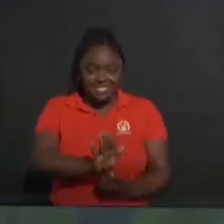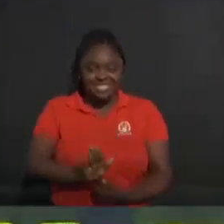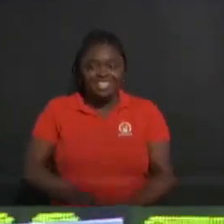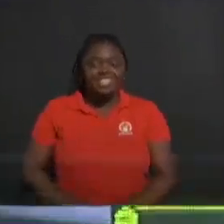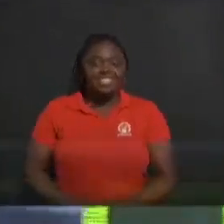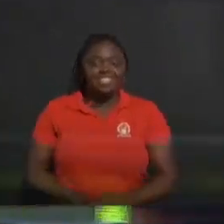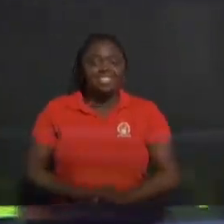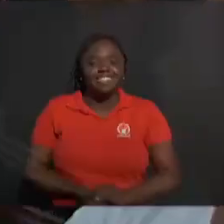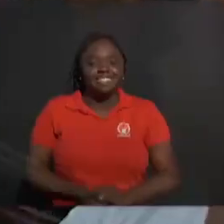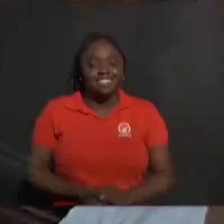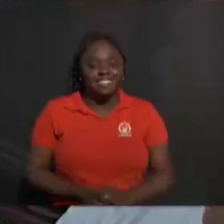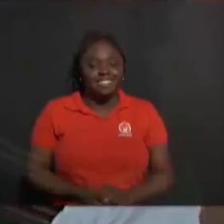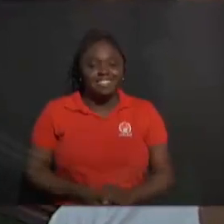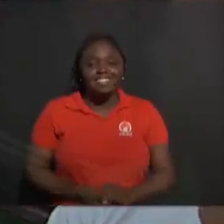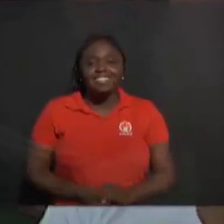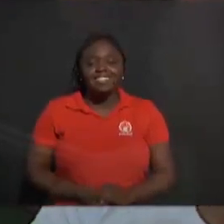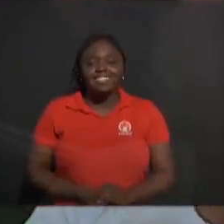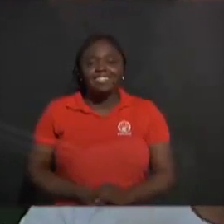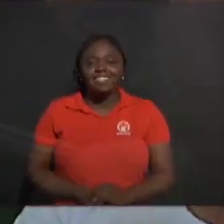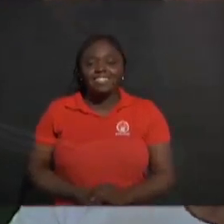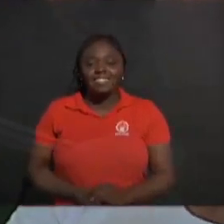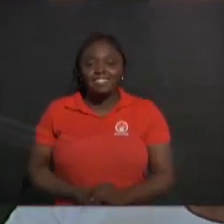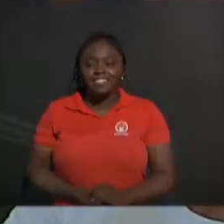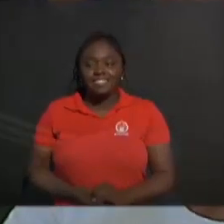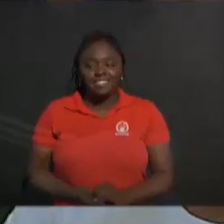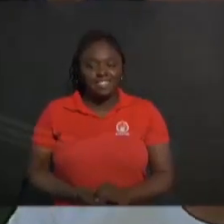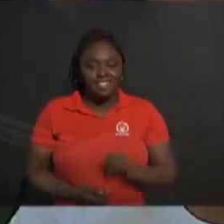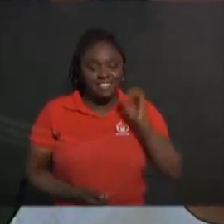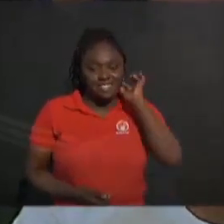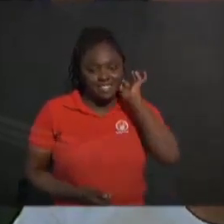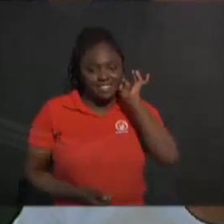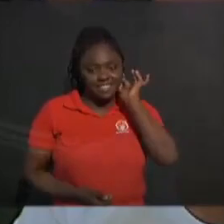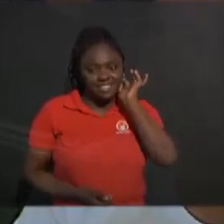né? Tocou a trombeta.